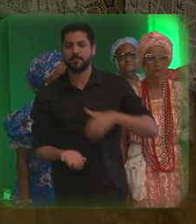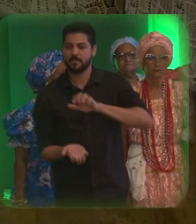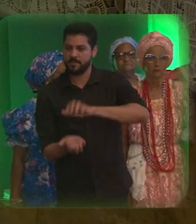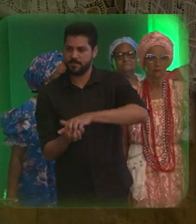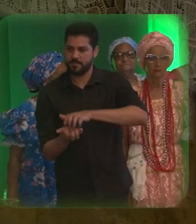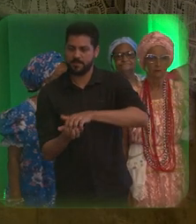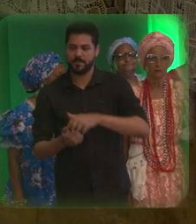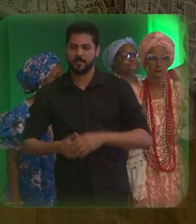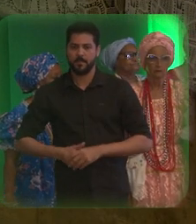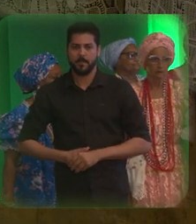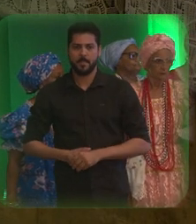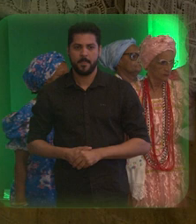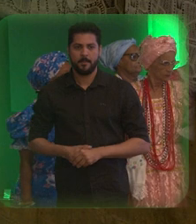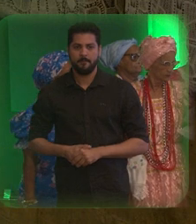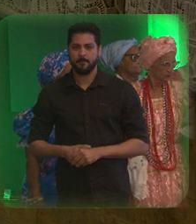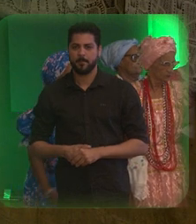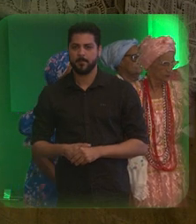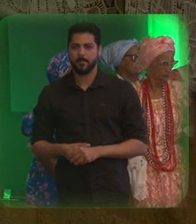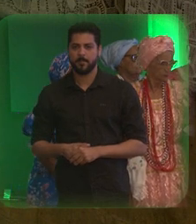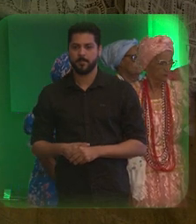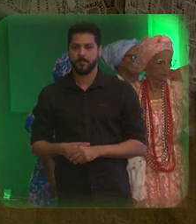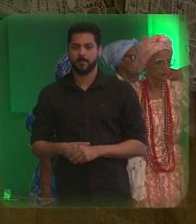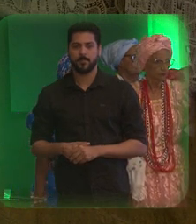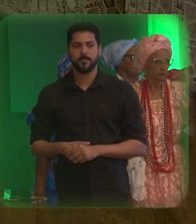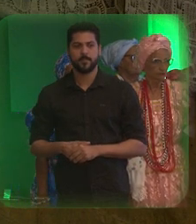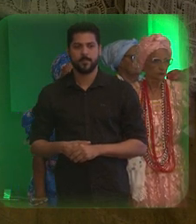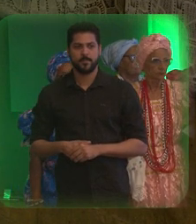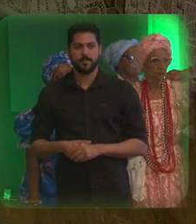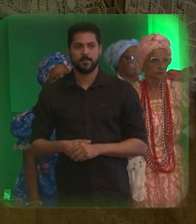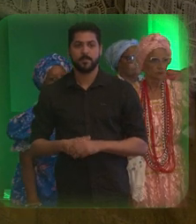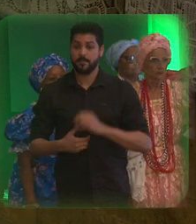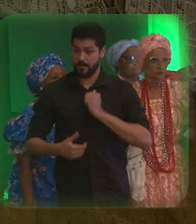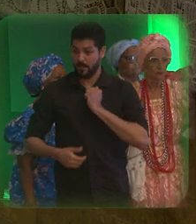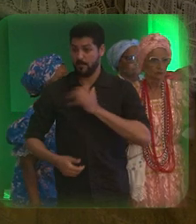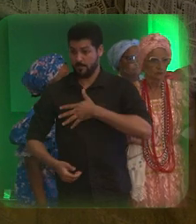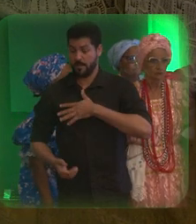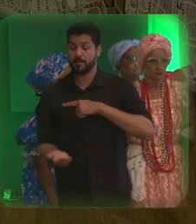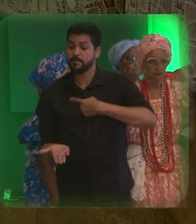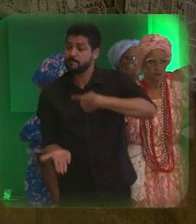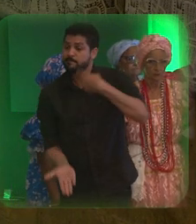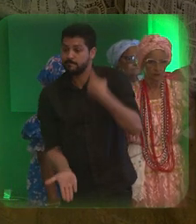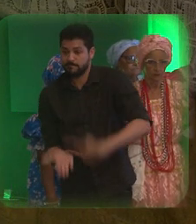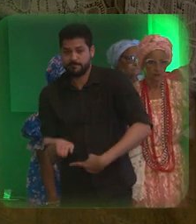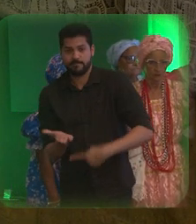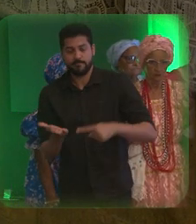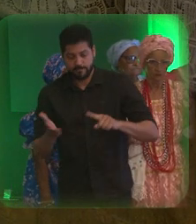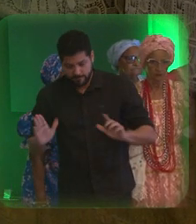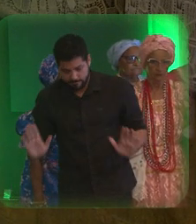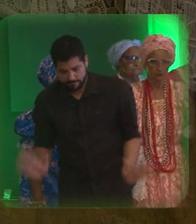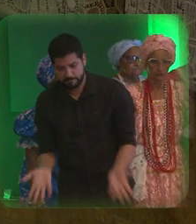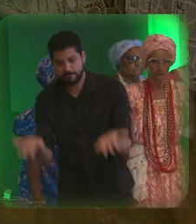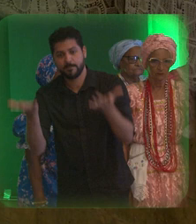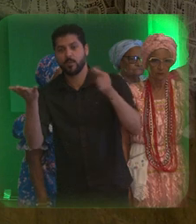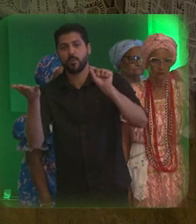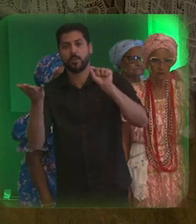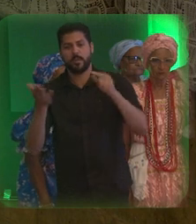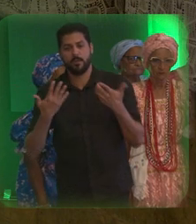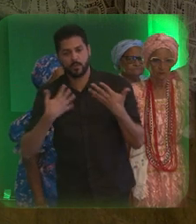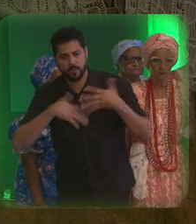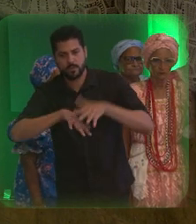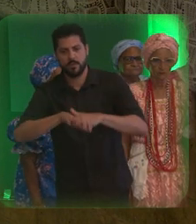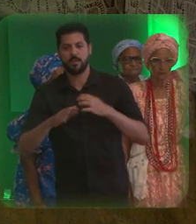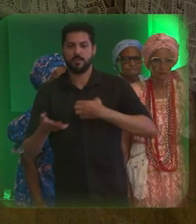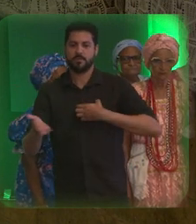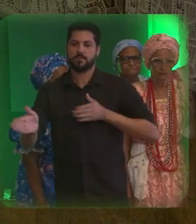Pernambuco. O IFPE está comprometido em promover a inclusão e